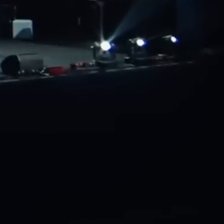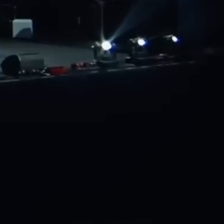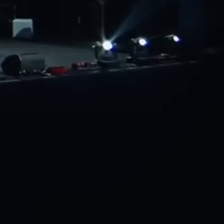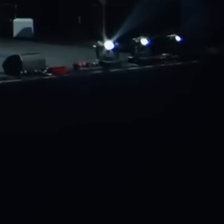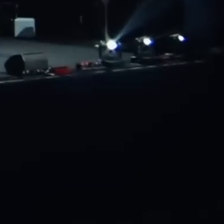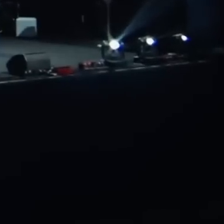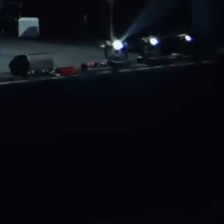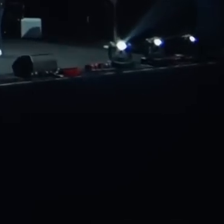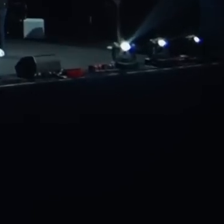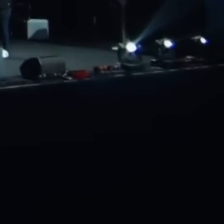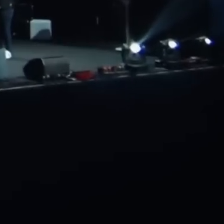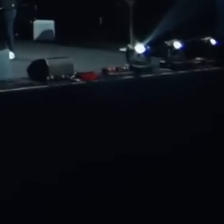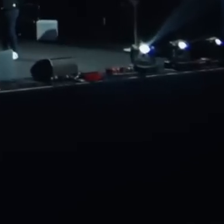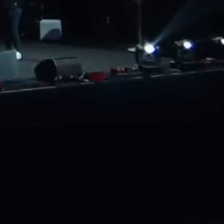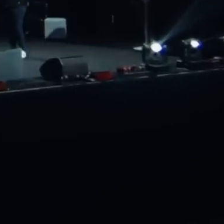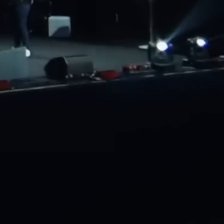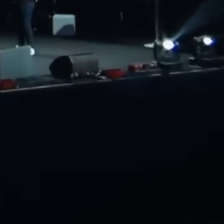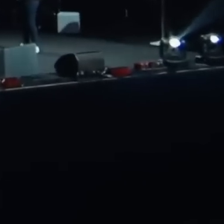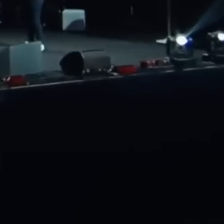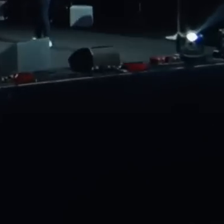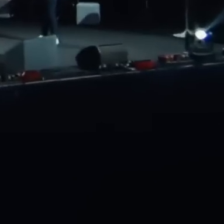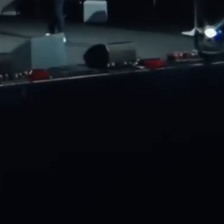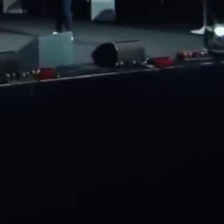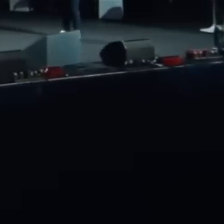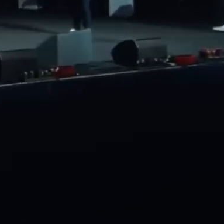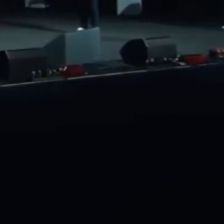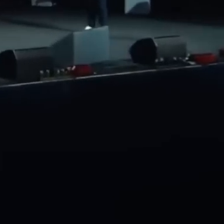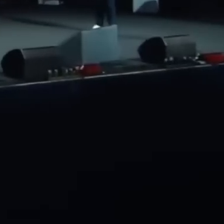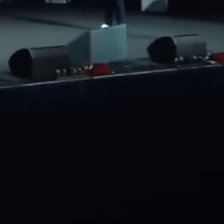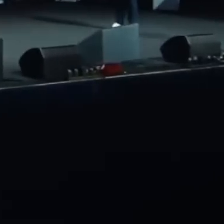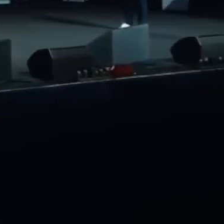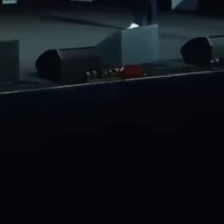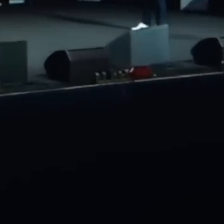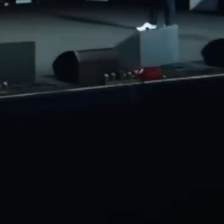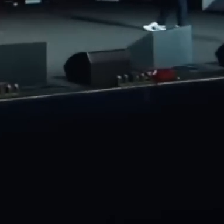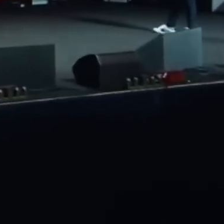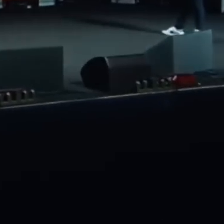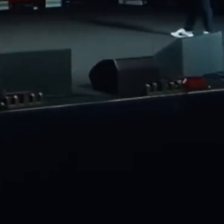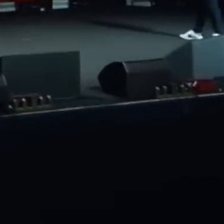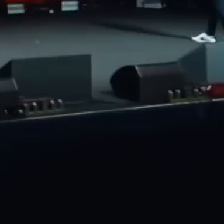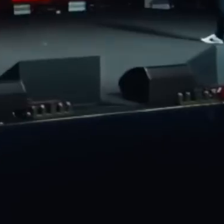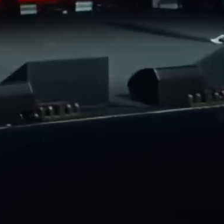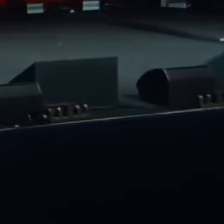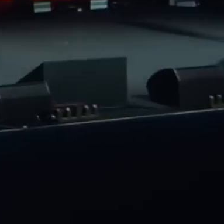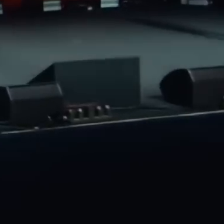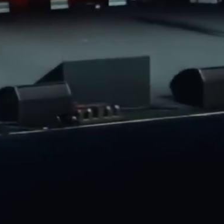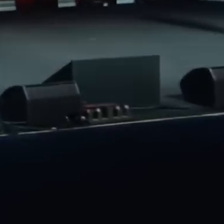e me acolheu.